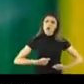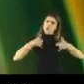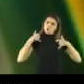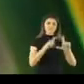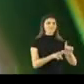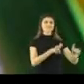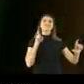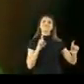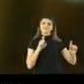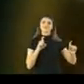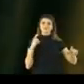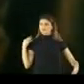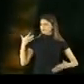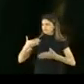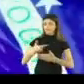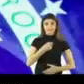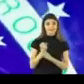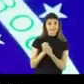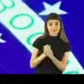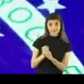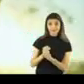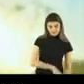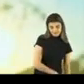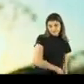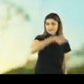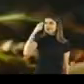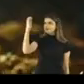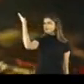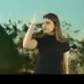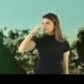ser independente. 200 anos de independência do